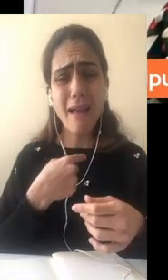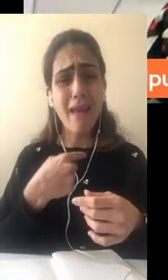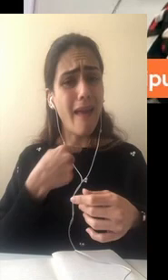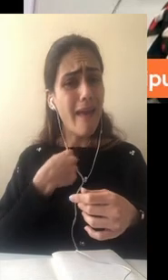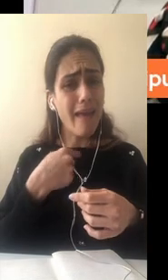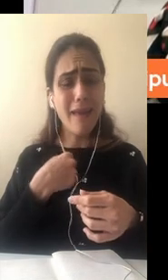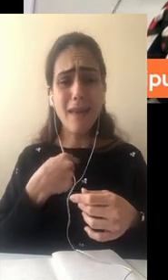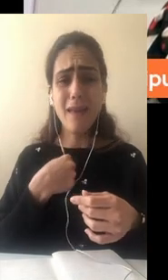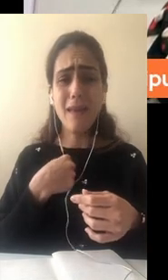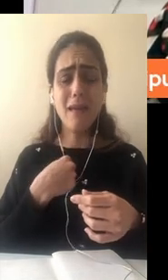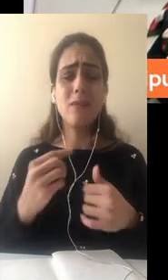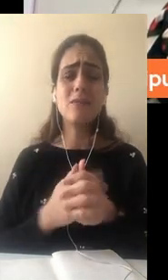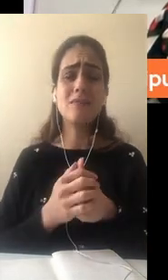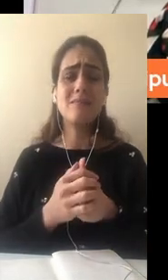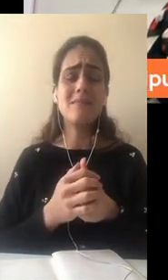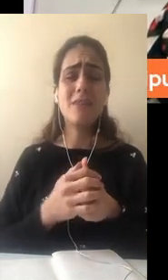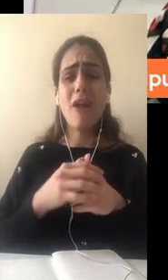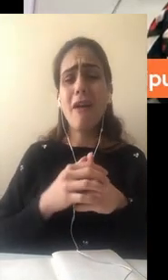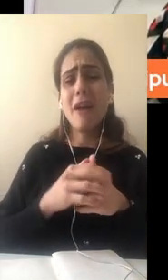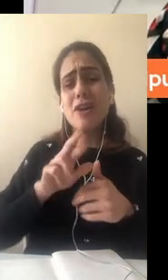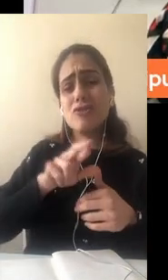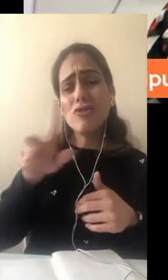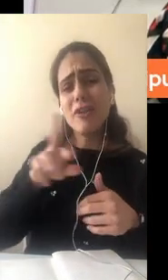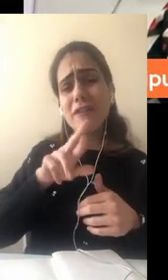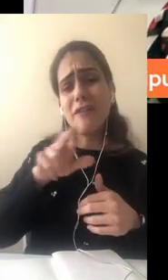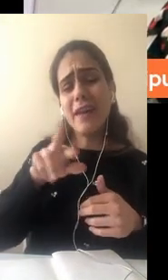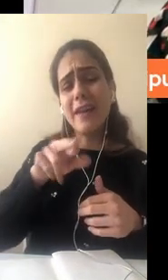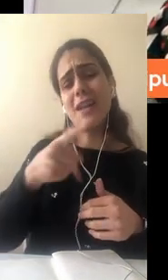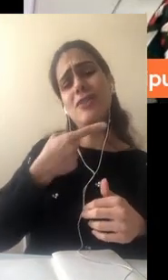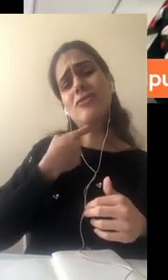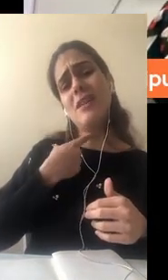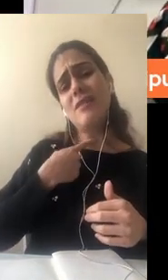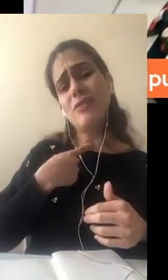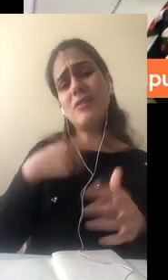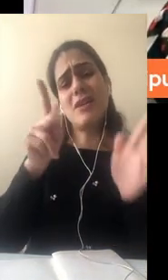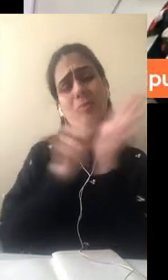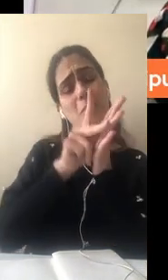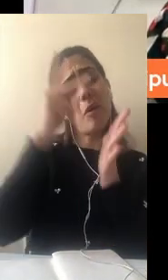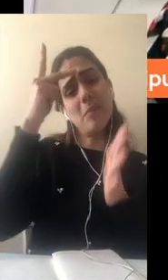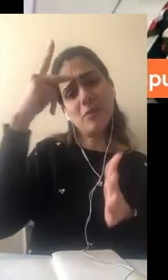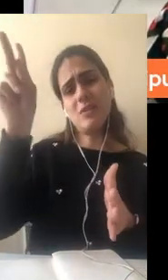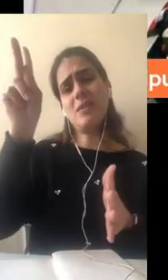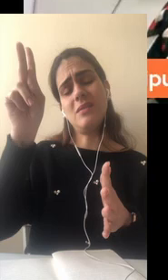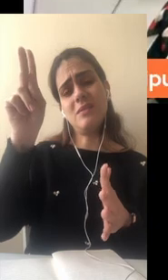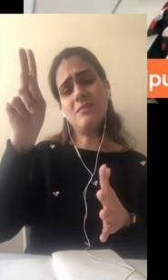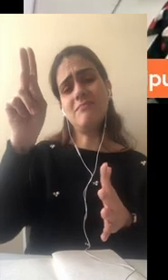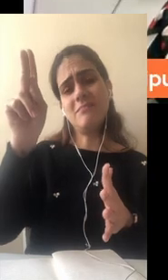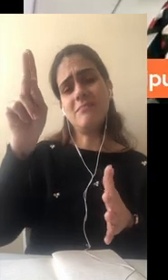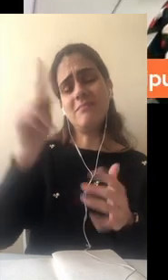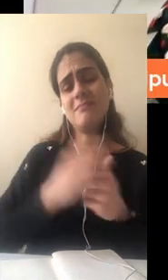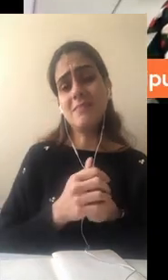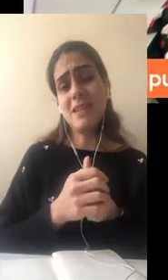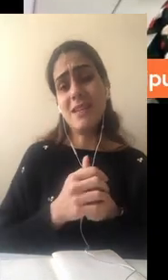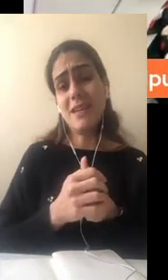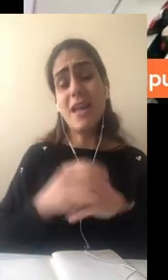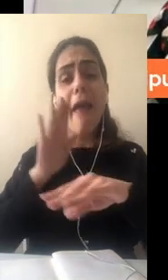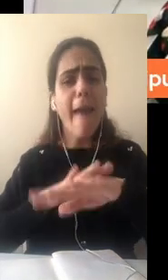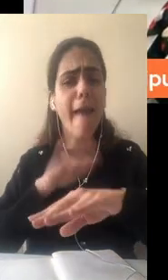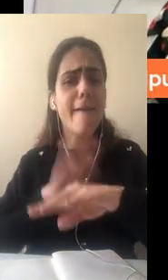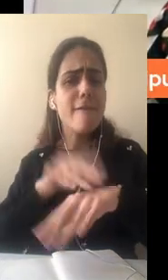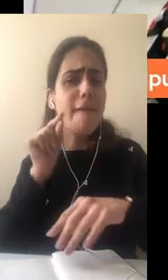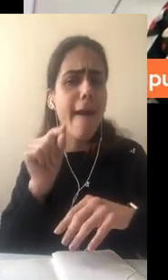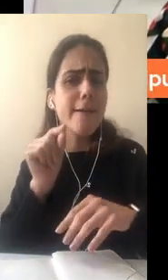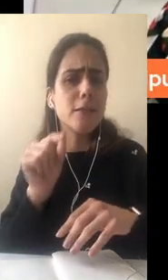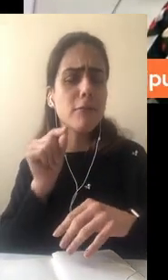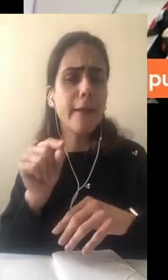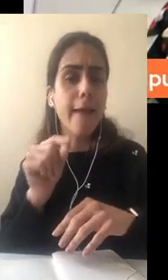contra a natureza, contra o psiquismo, contra a vontade de Deus, contra o que diz, inclusive, a palavra, e